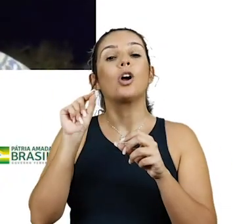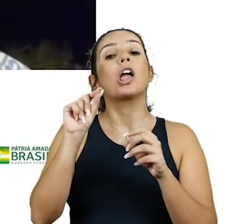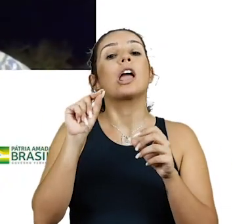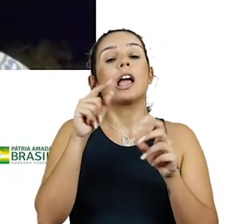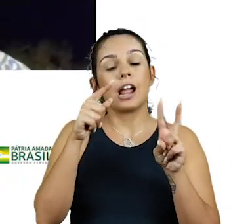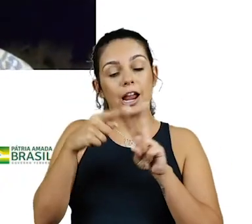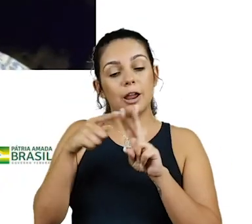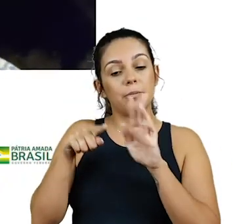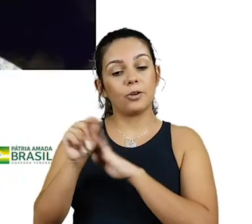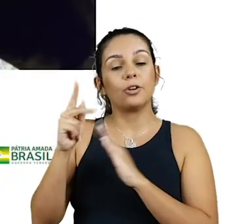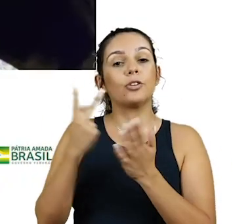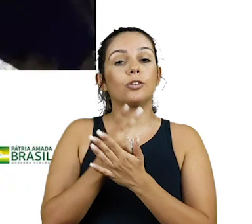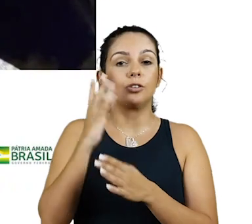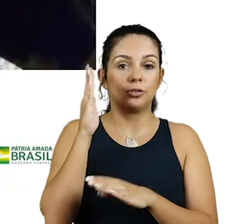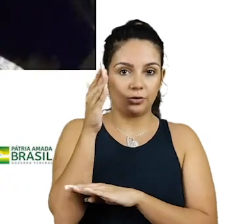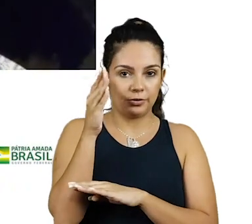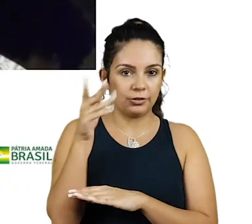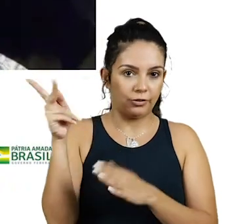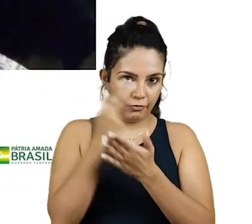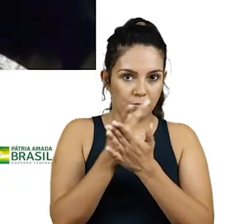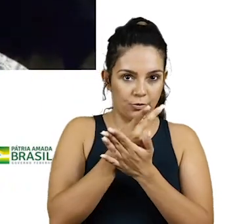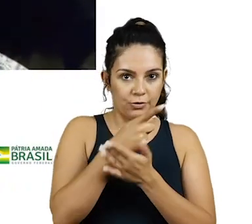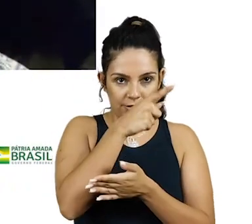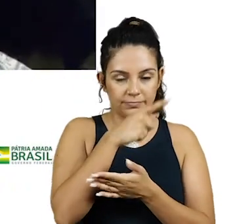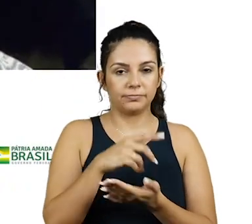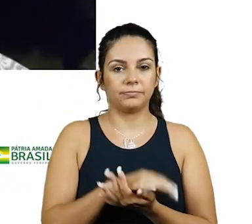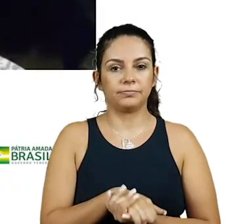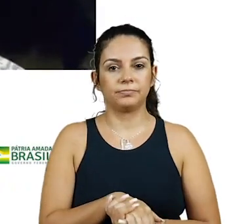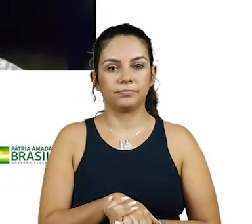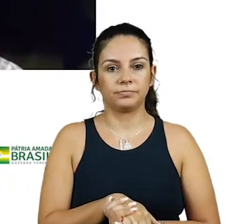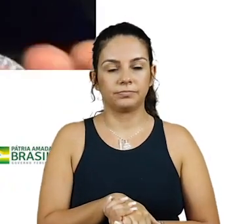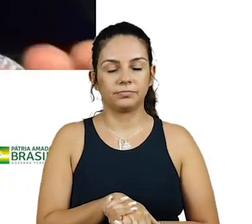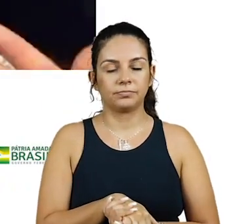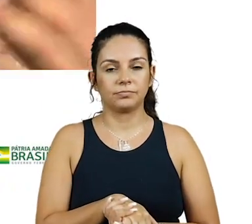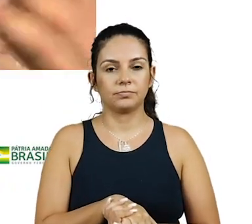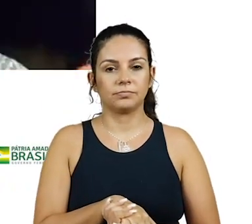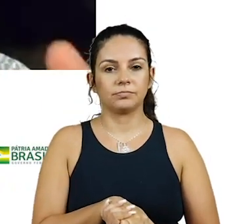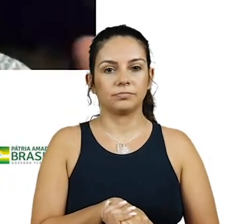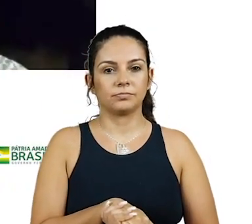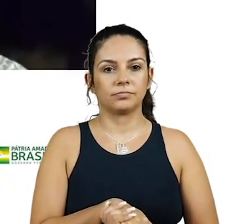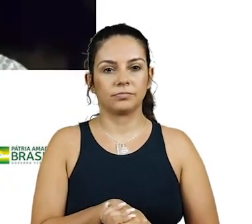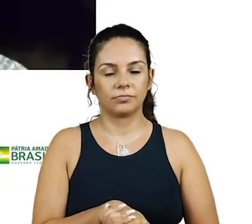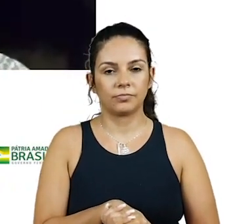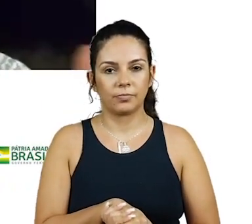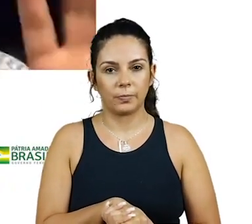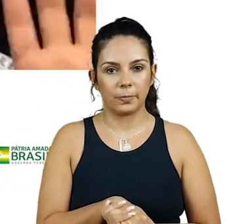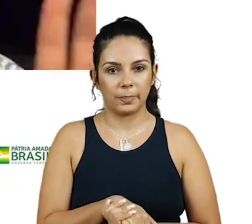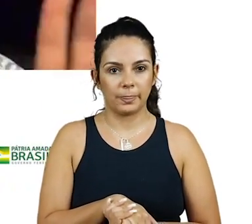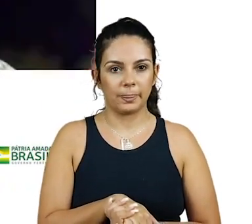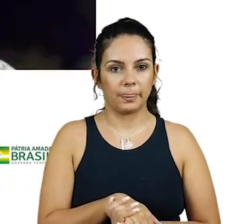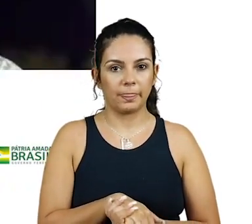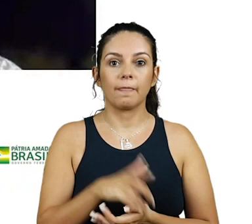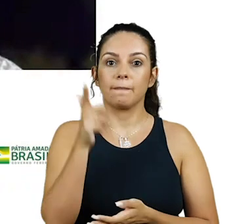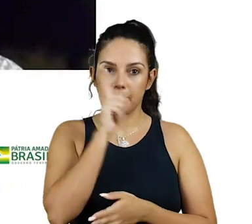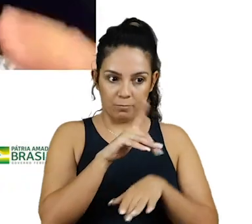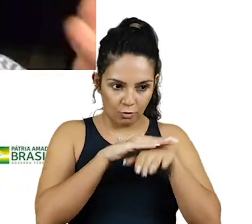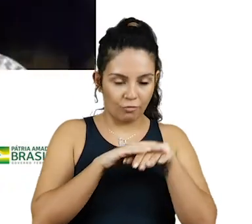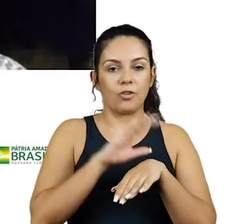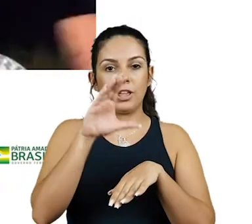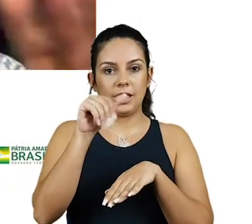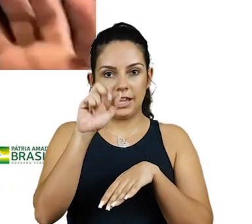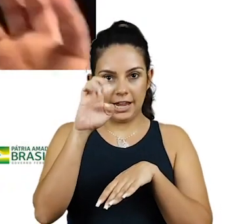hotel? Ela foi procurar o Caetano. E ela você falou, imagina ela intimidada nessa época. Ela conseguiu falar com o